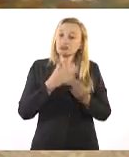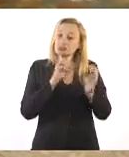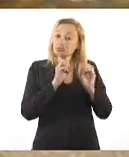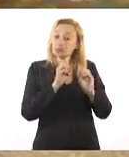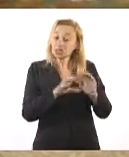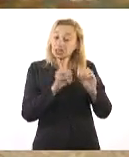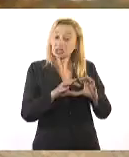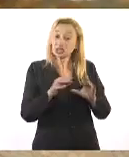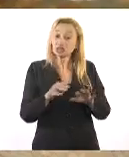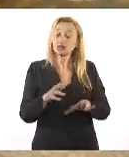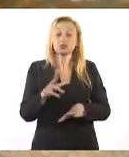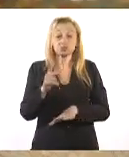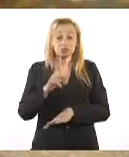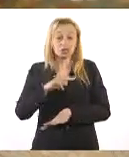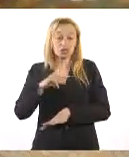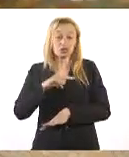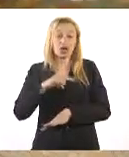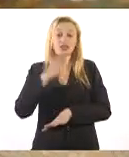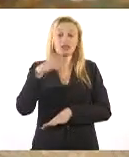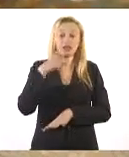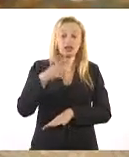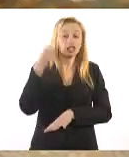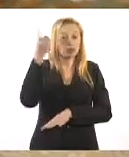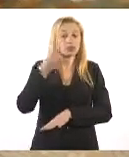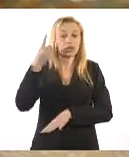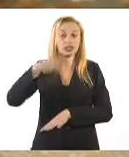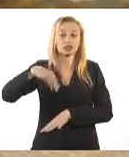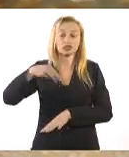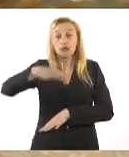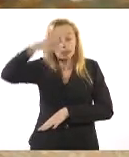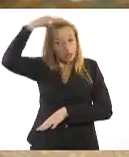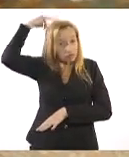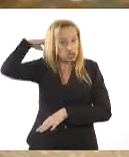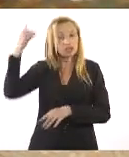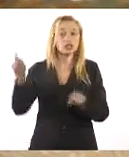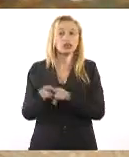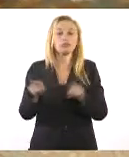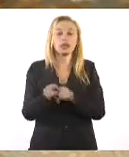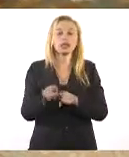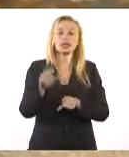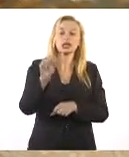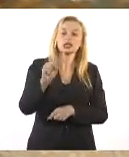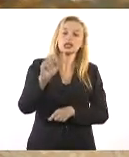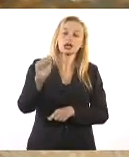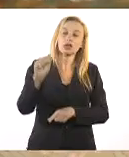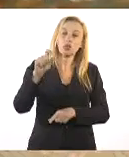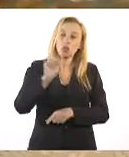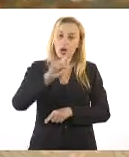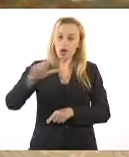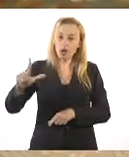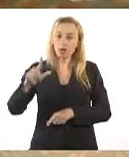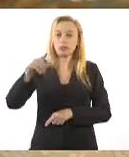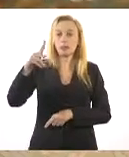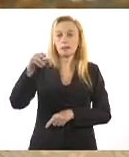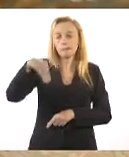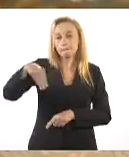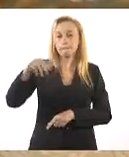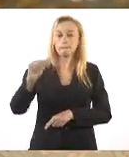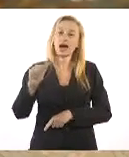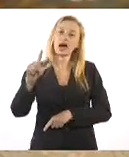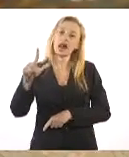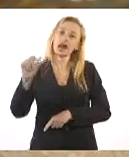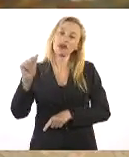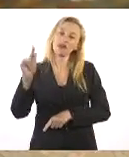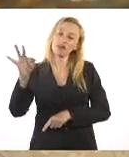a fala do deputado márcio pacheco e do deputado aqui samuel malafaia isso para nós é um exercício de democracia que